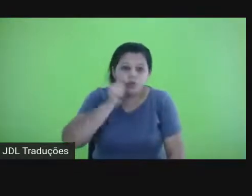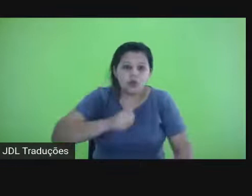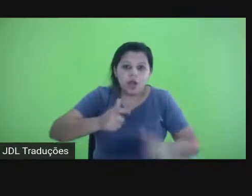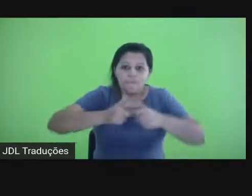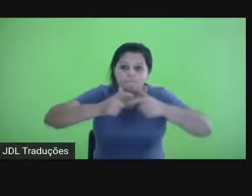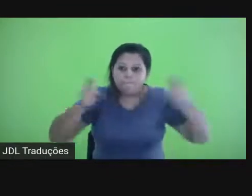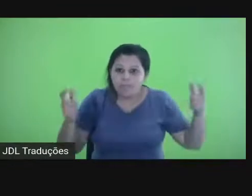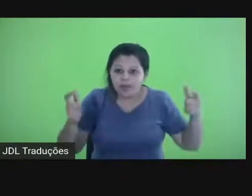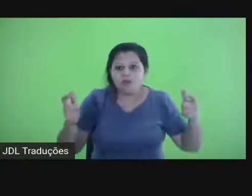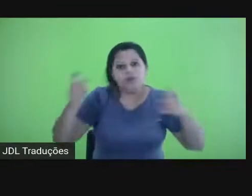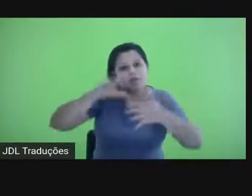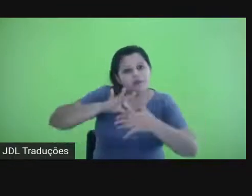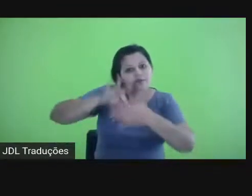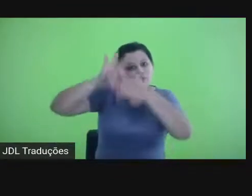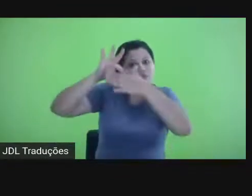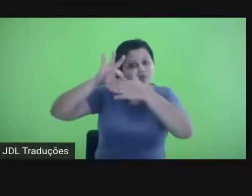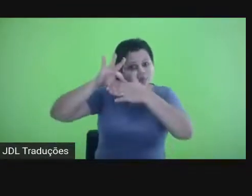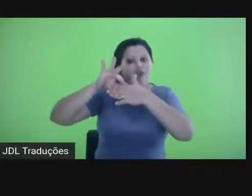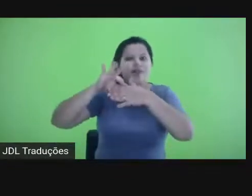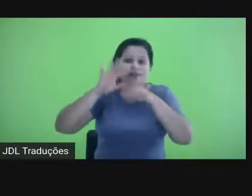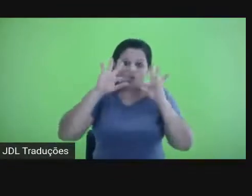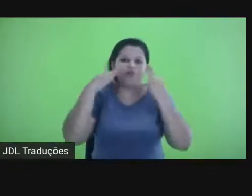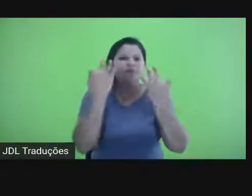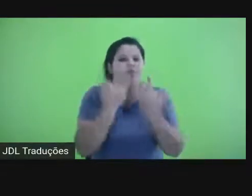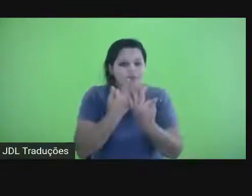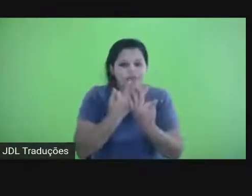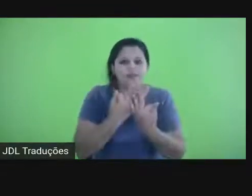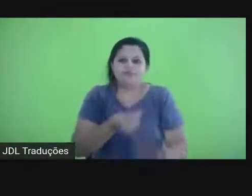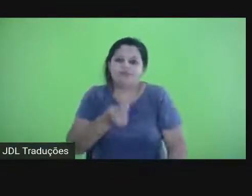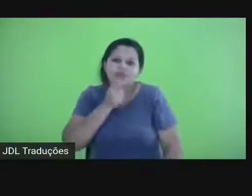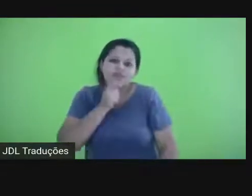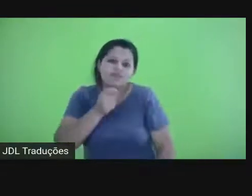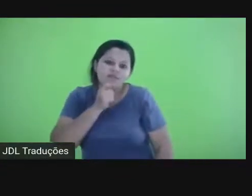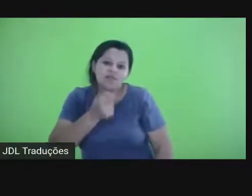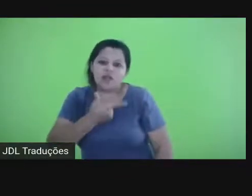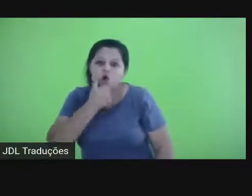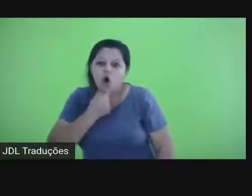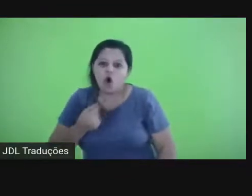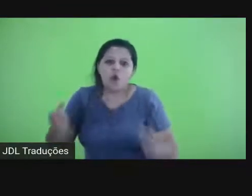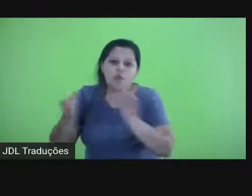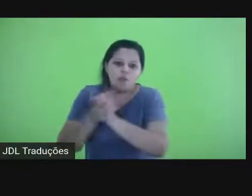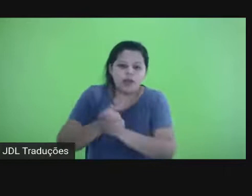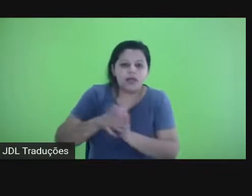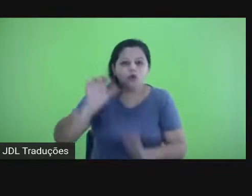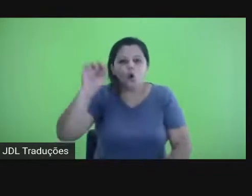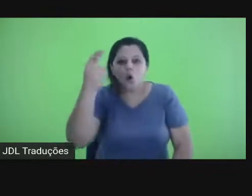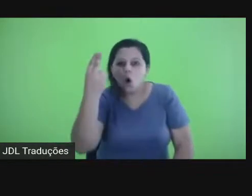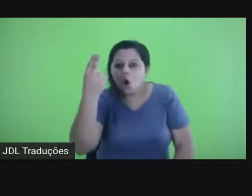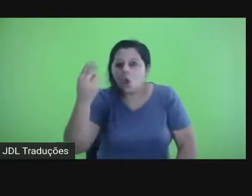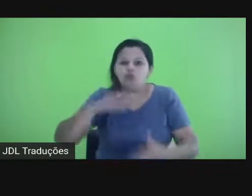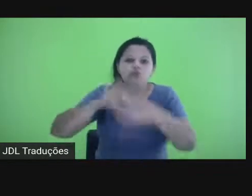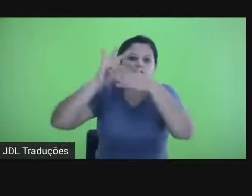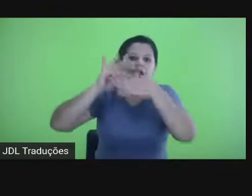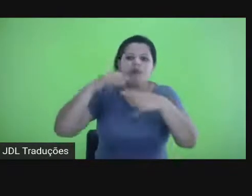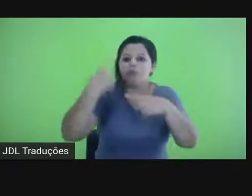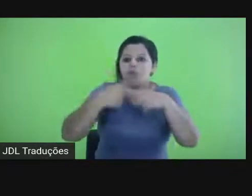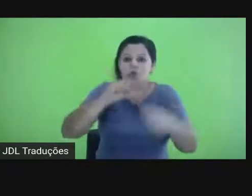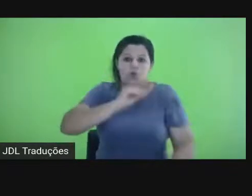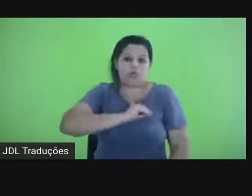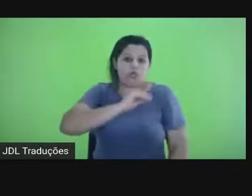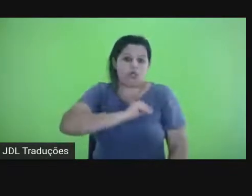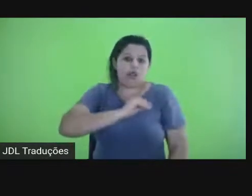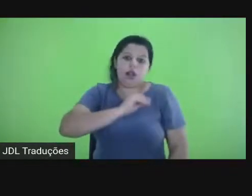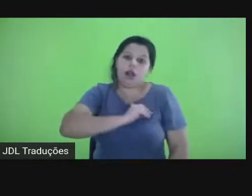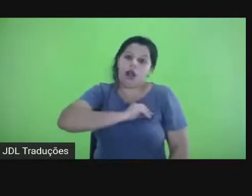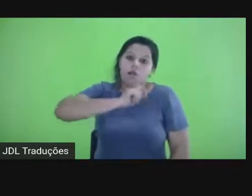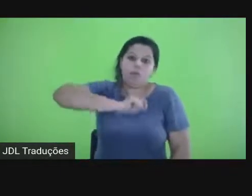na chefia dos lares, tendo ou não um companheiro, ou ela é chefe do lar porque ela ganha um maior salário, ou ela é chefe